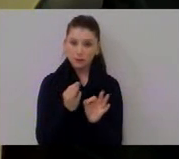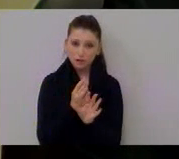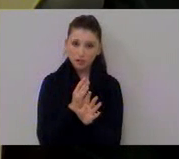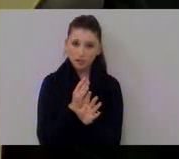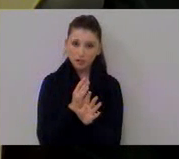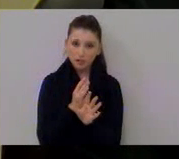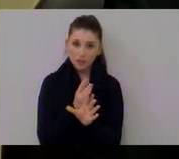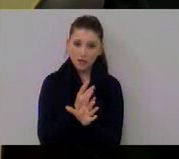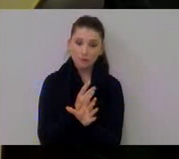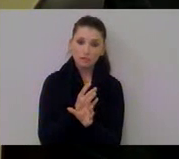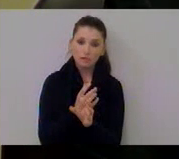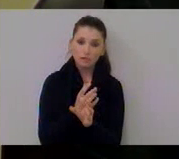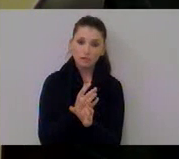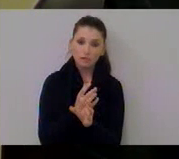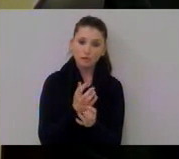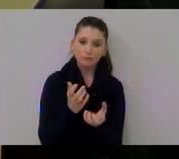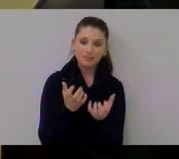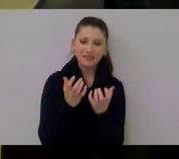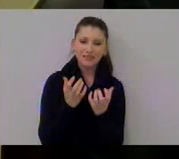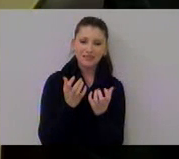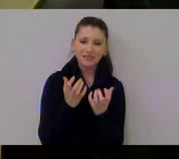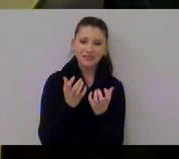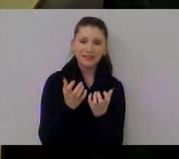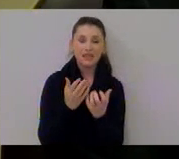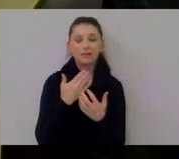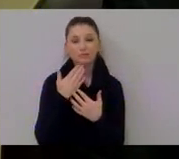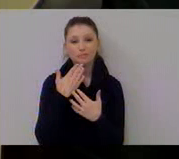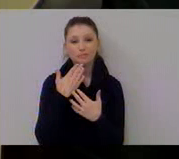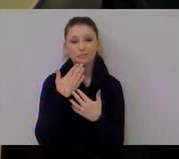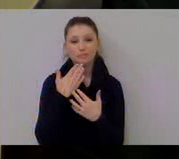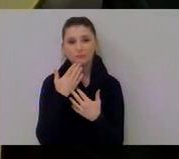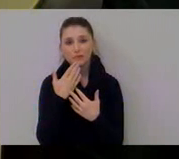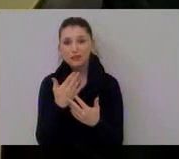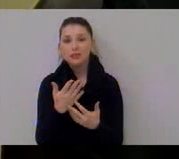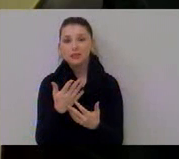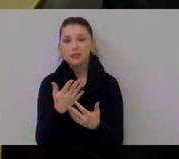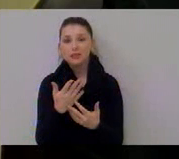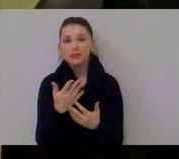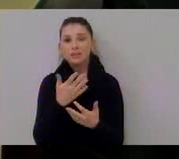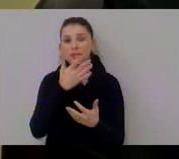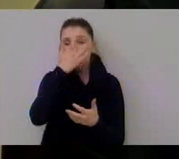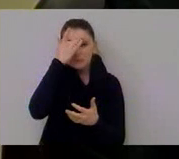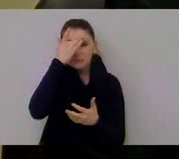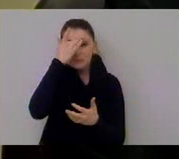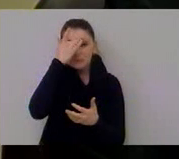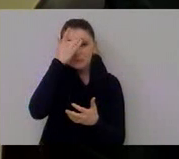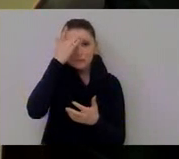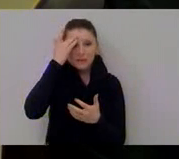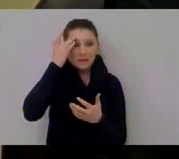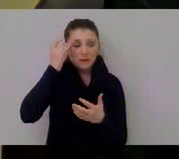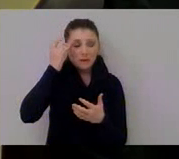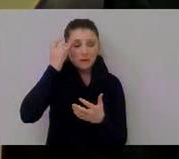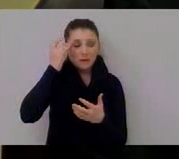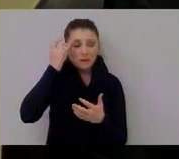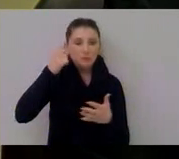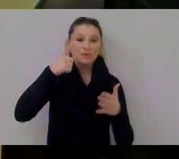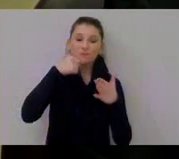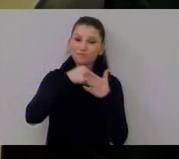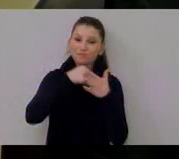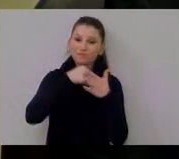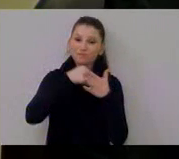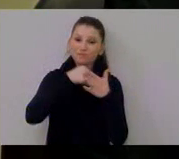demandas de um povo incansável, mas a esperança de um